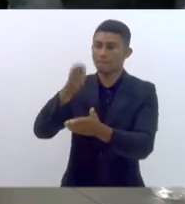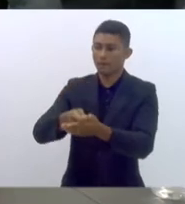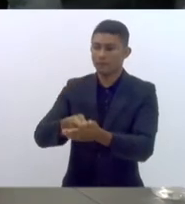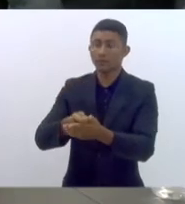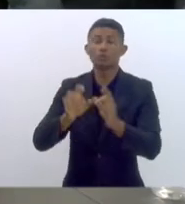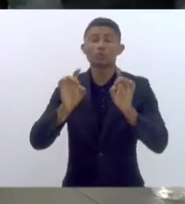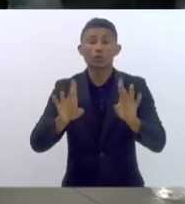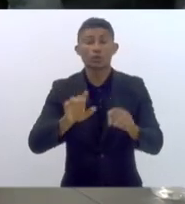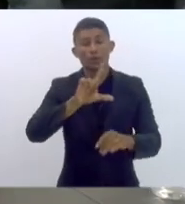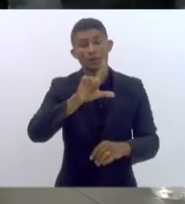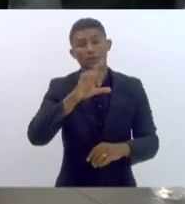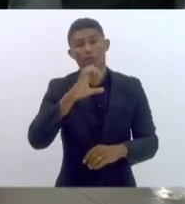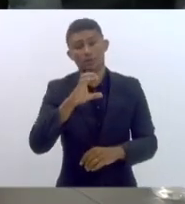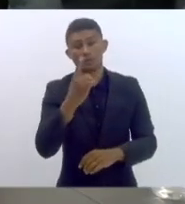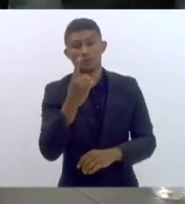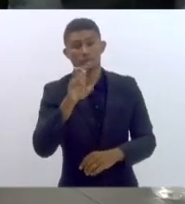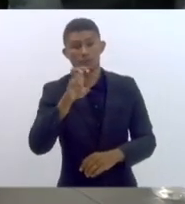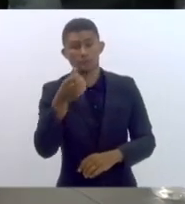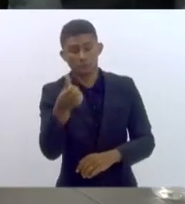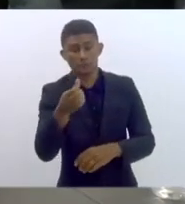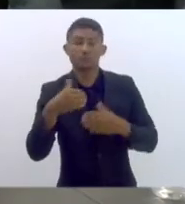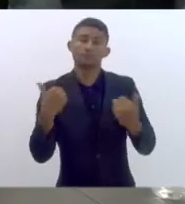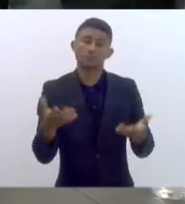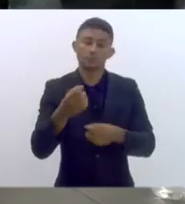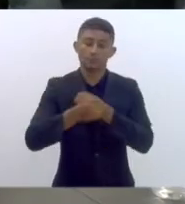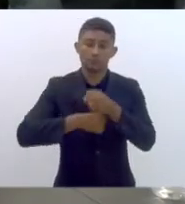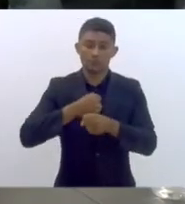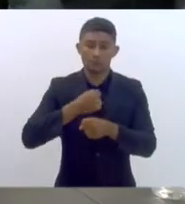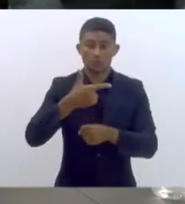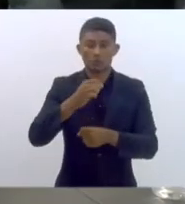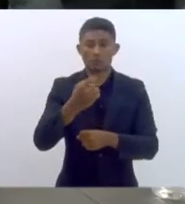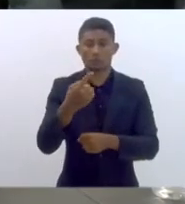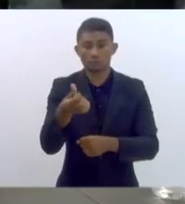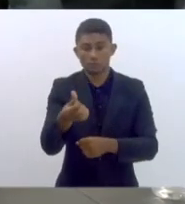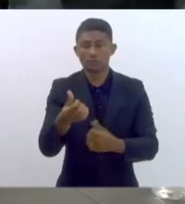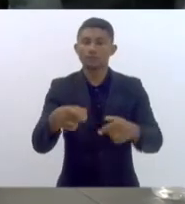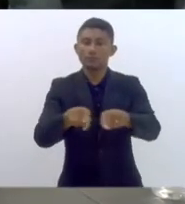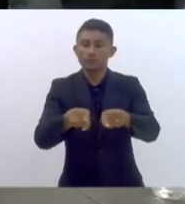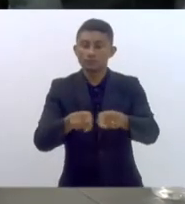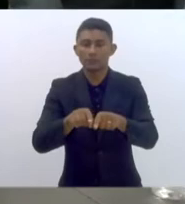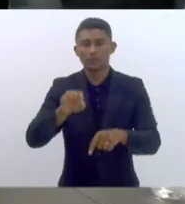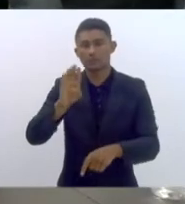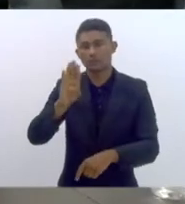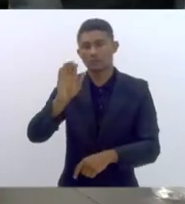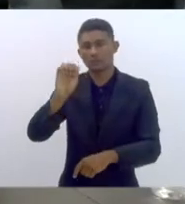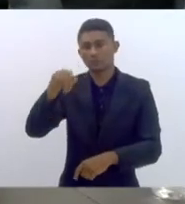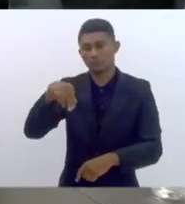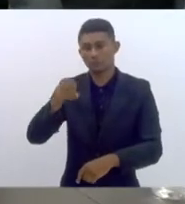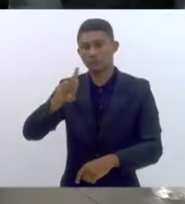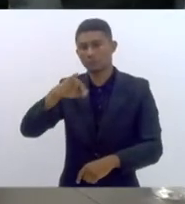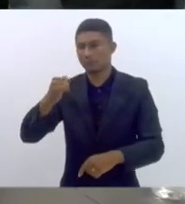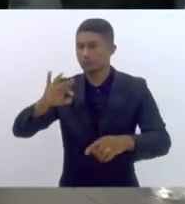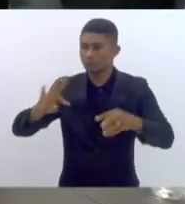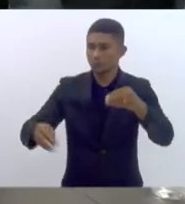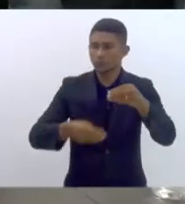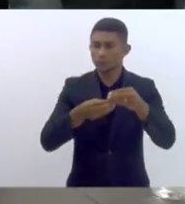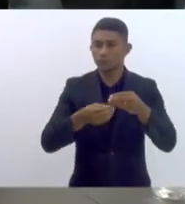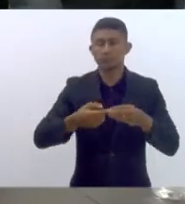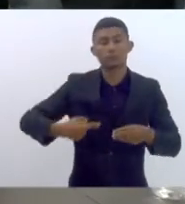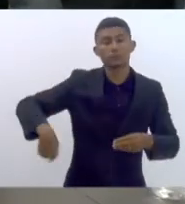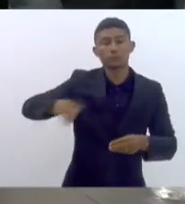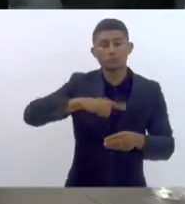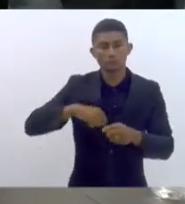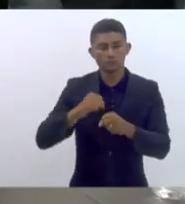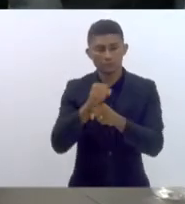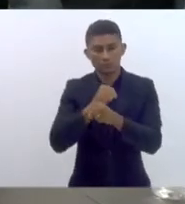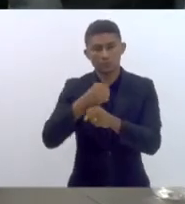LC 156, e aí foi somente a partir de 2016, e com a incorporação do Bacen-Banerj na 94.96, a gente ganha mais